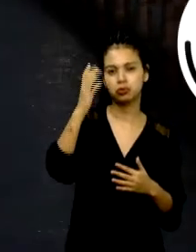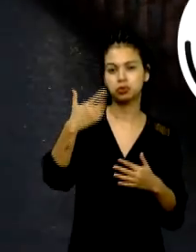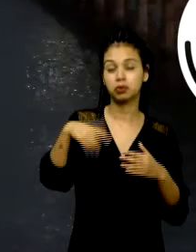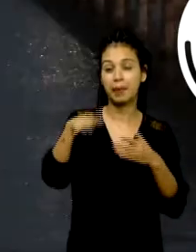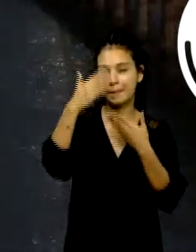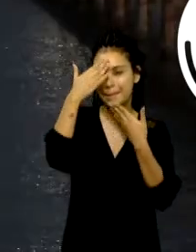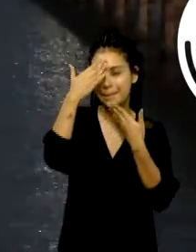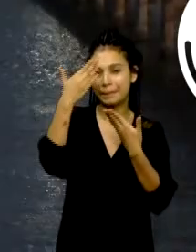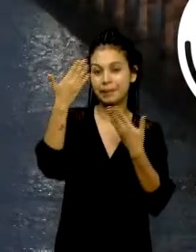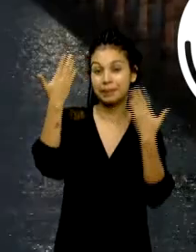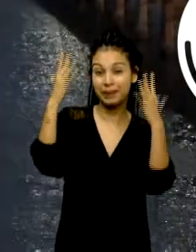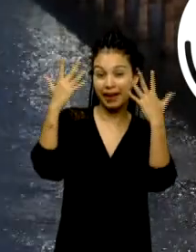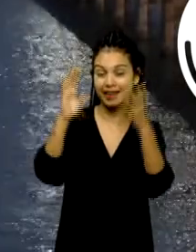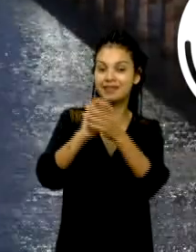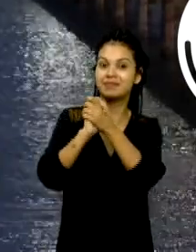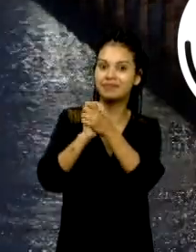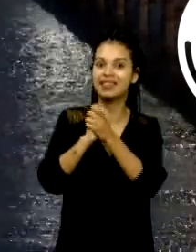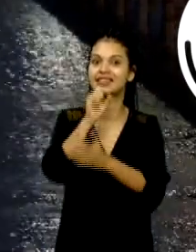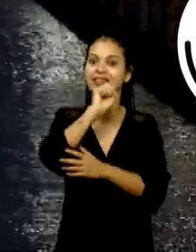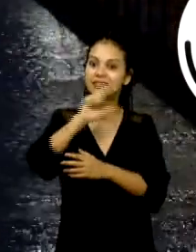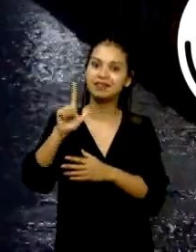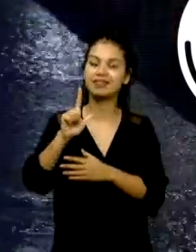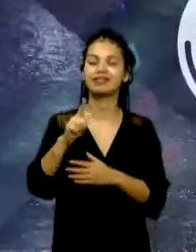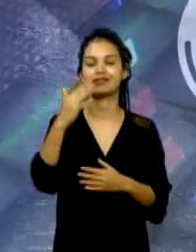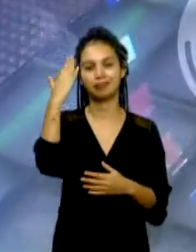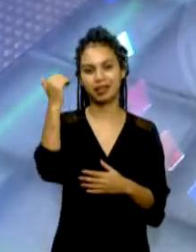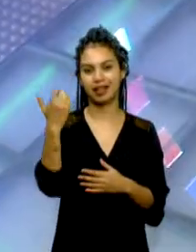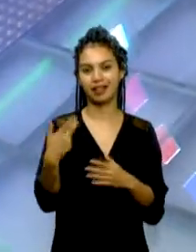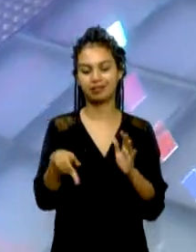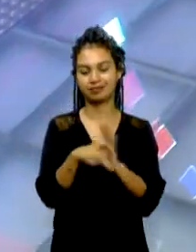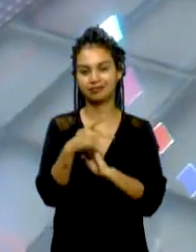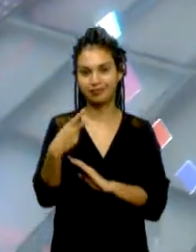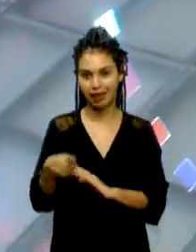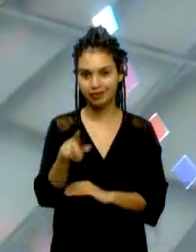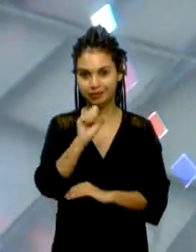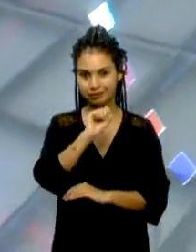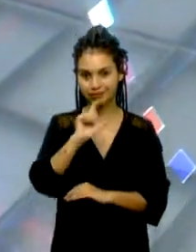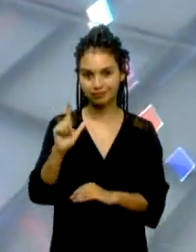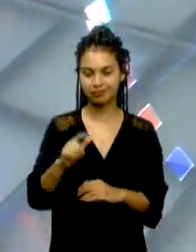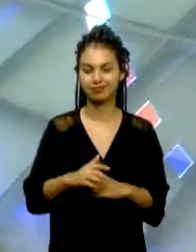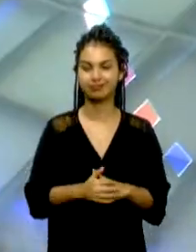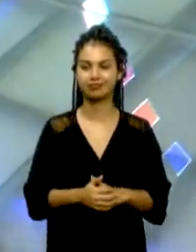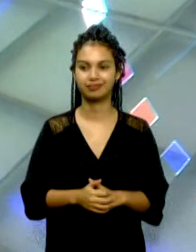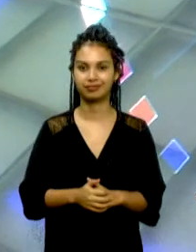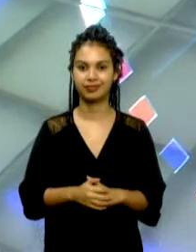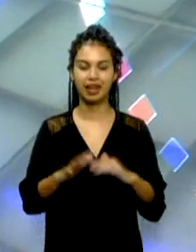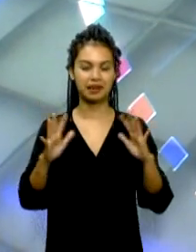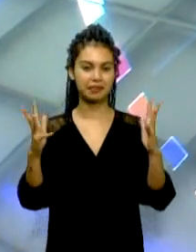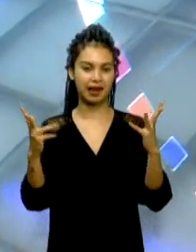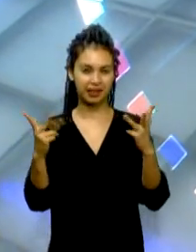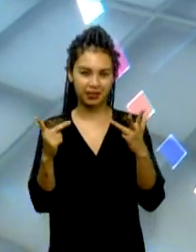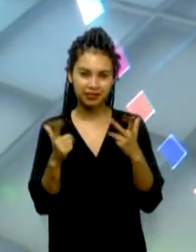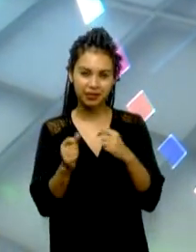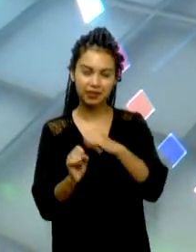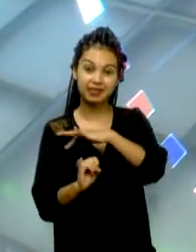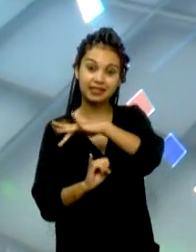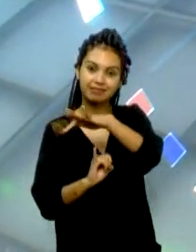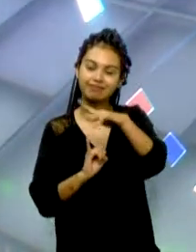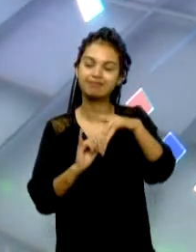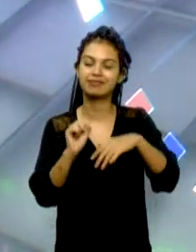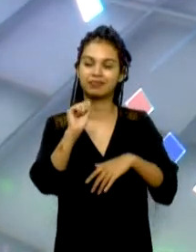Uma homenagem do Grupo Nova. Jesus, que maravilhoso! Tá aí minha ilha de São Luís.